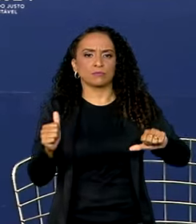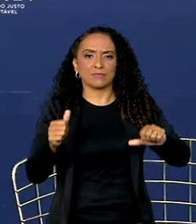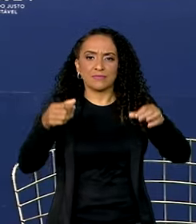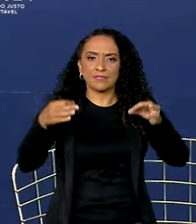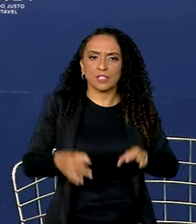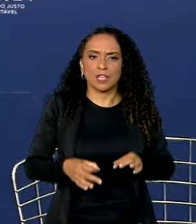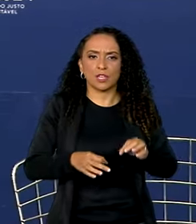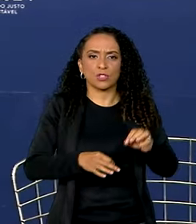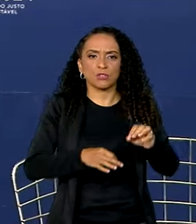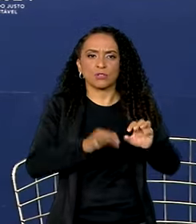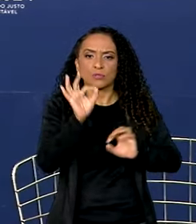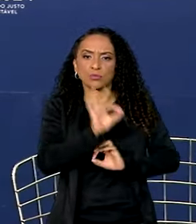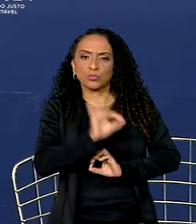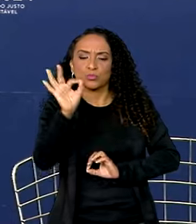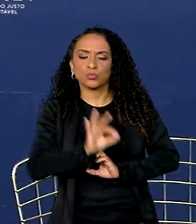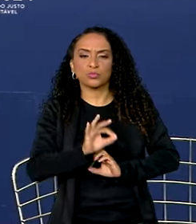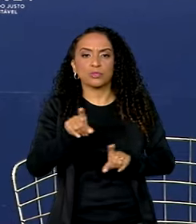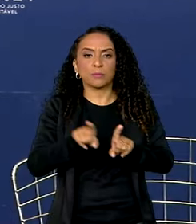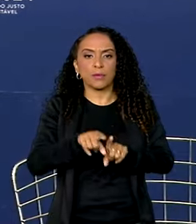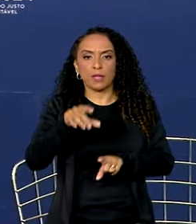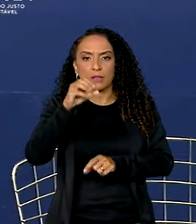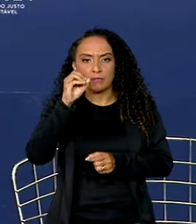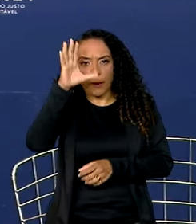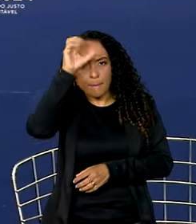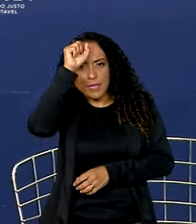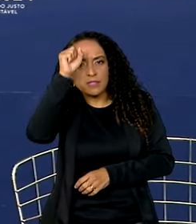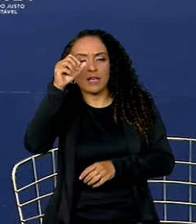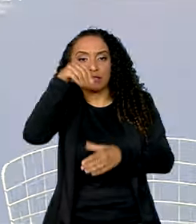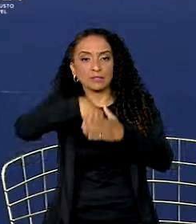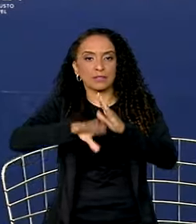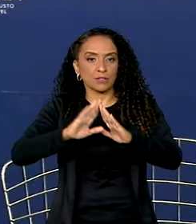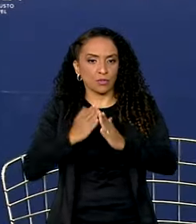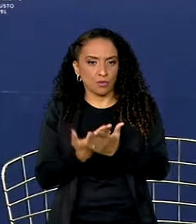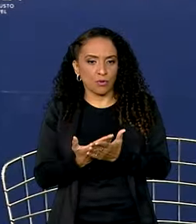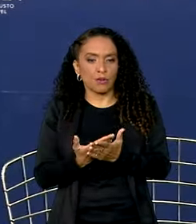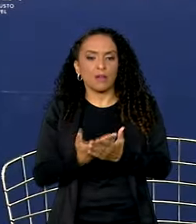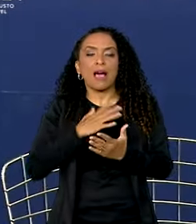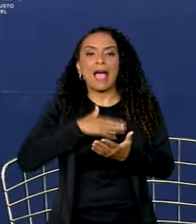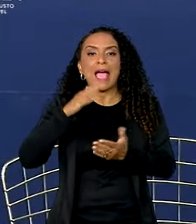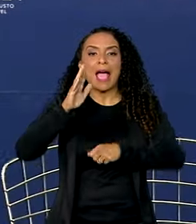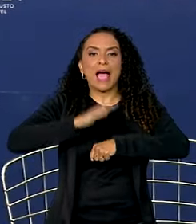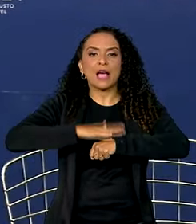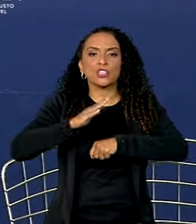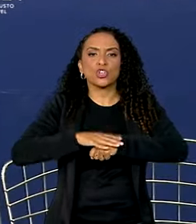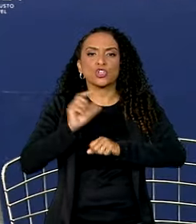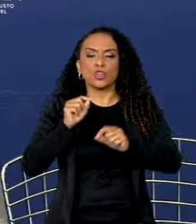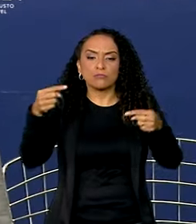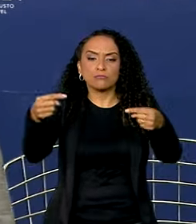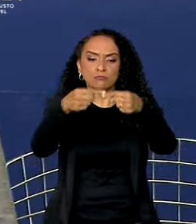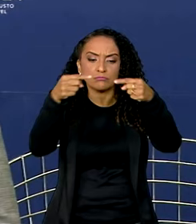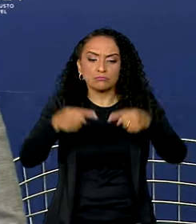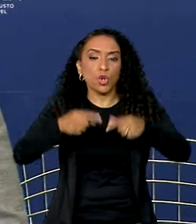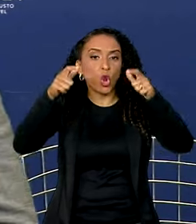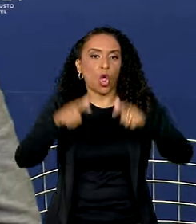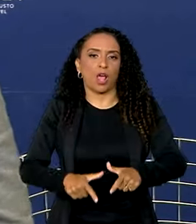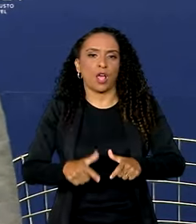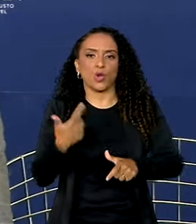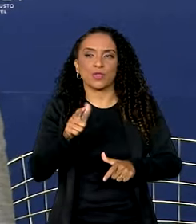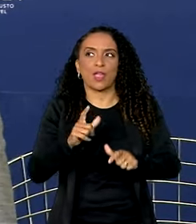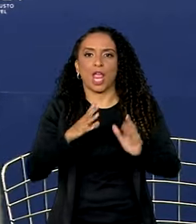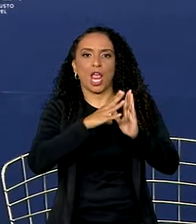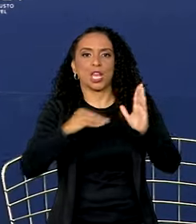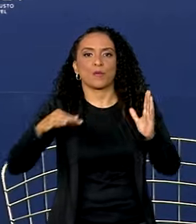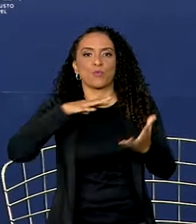os indicadores, inclusive de aprendizagem dentro da escola. São ações que só fazem sentido localmente, não existe um